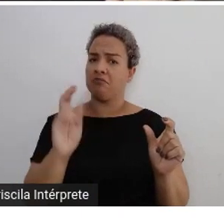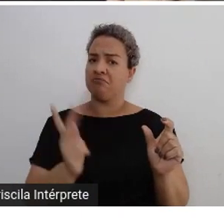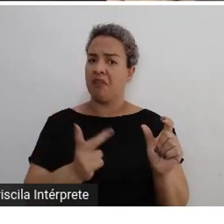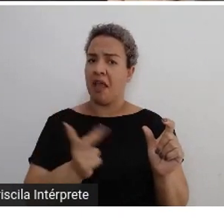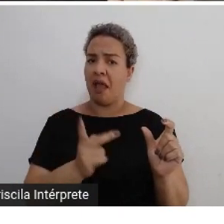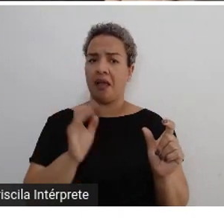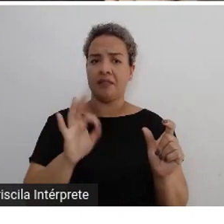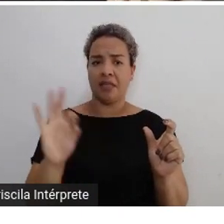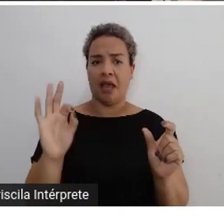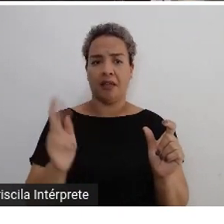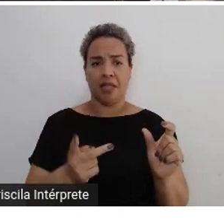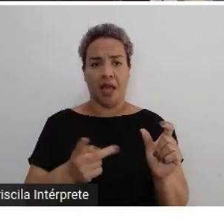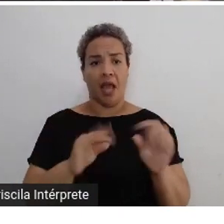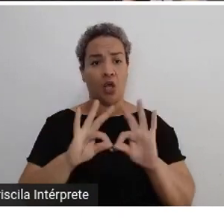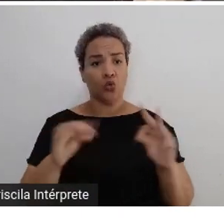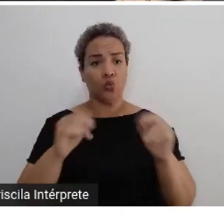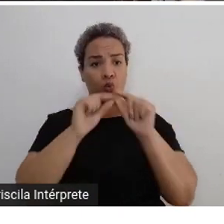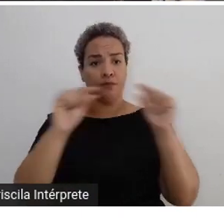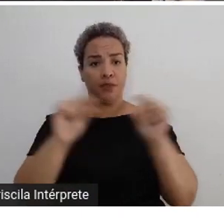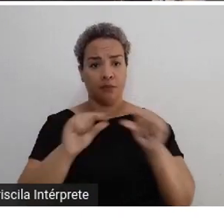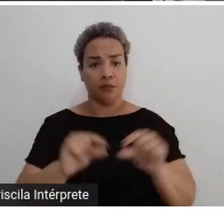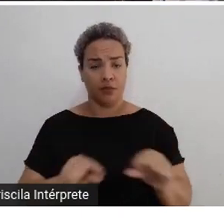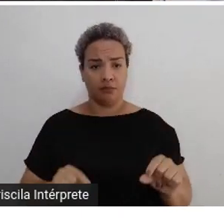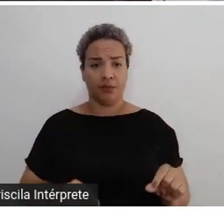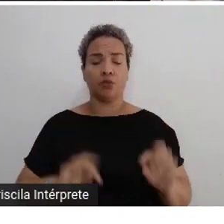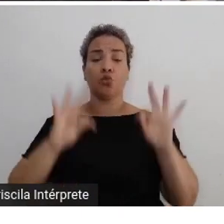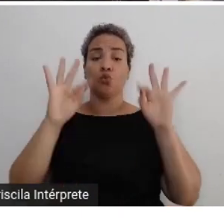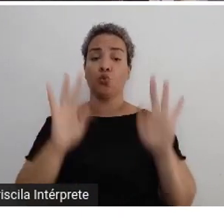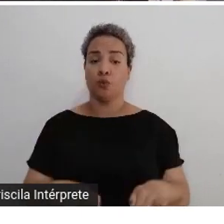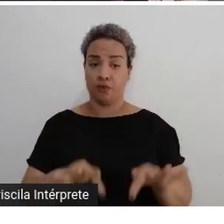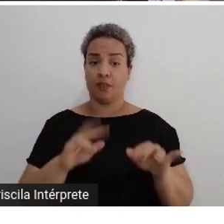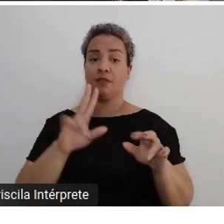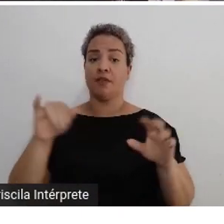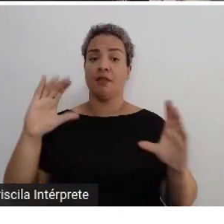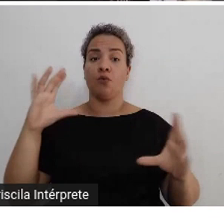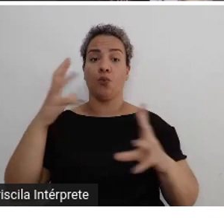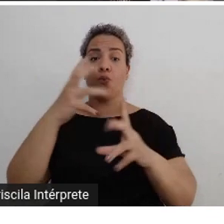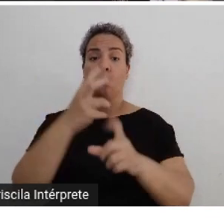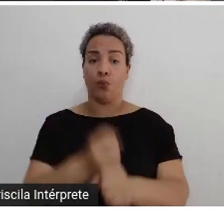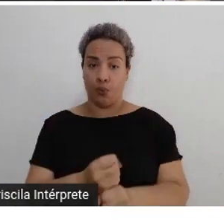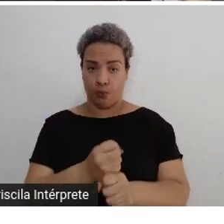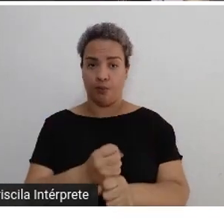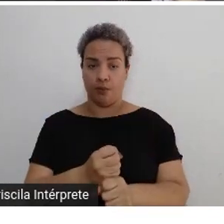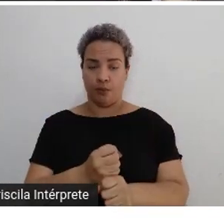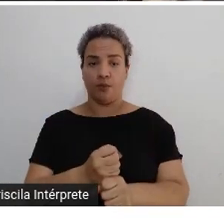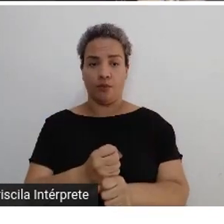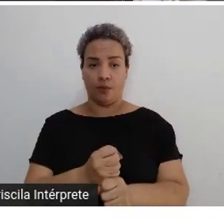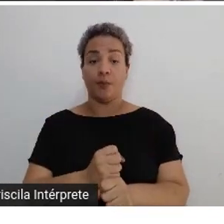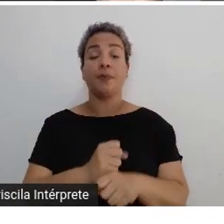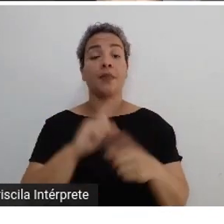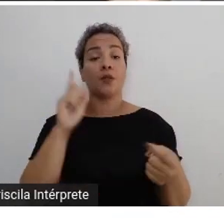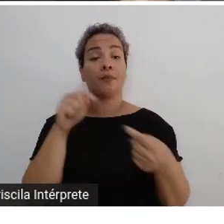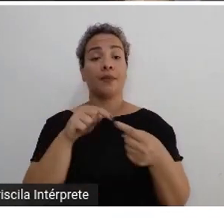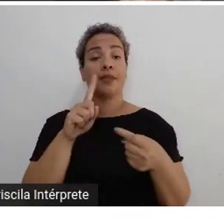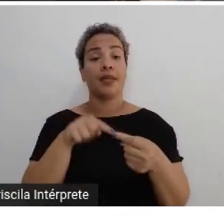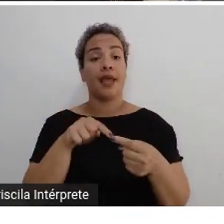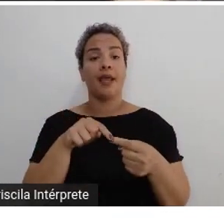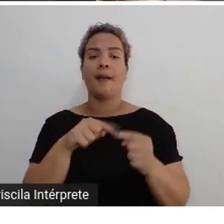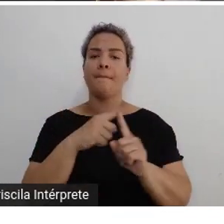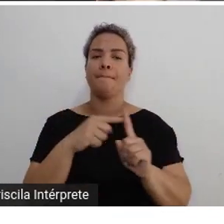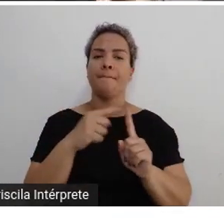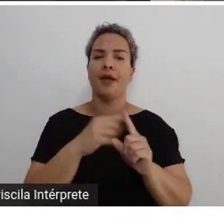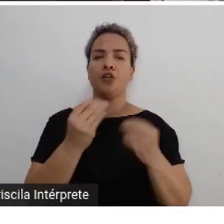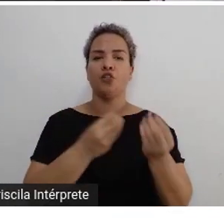né? Todas as frases. Ao final, você agrupa lá as intenções e coloca a média